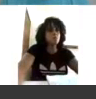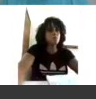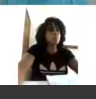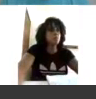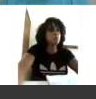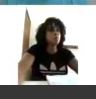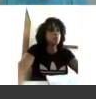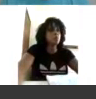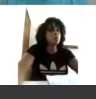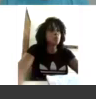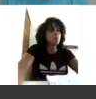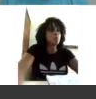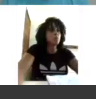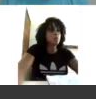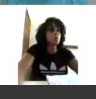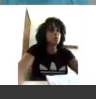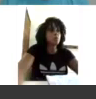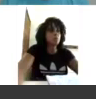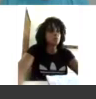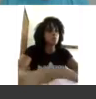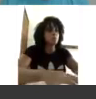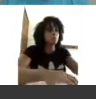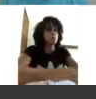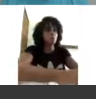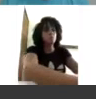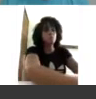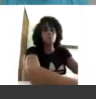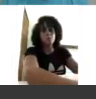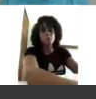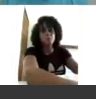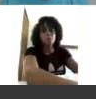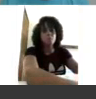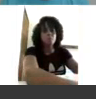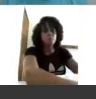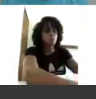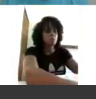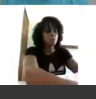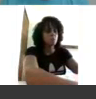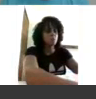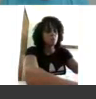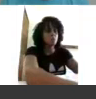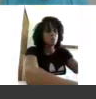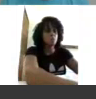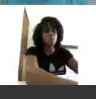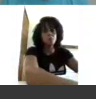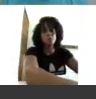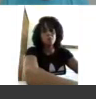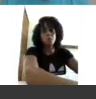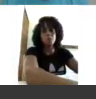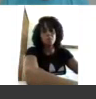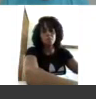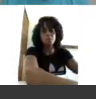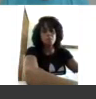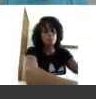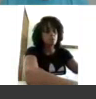relação à precarização da educação e da educação pública. Então, é isso que